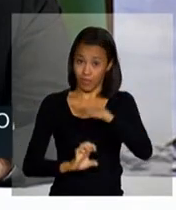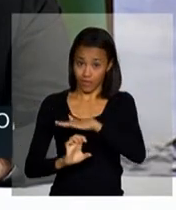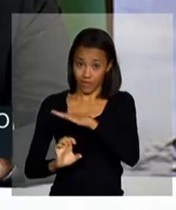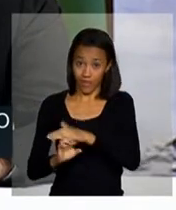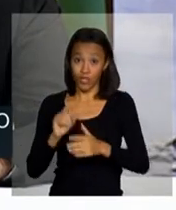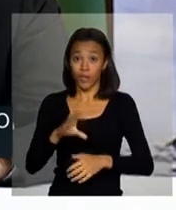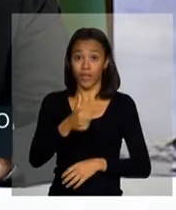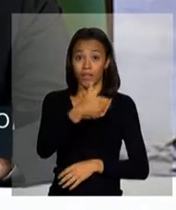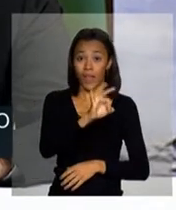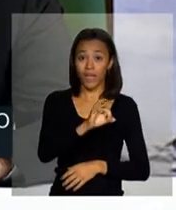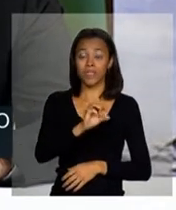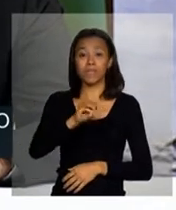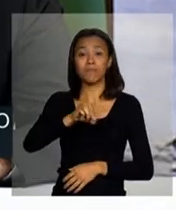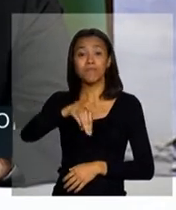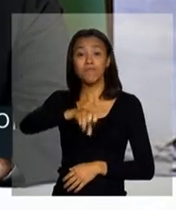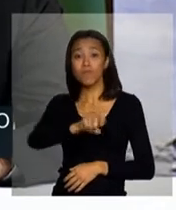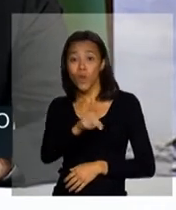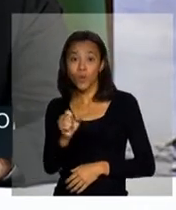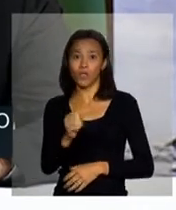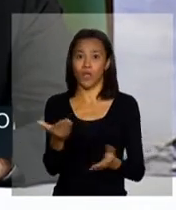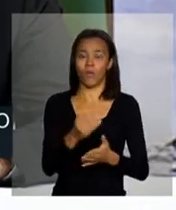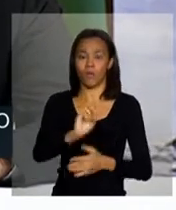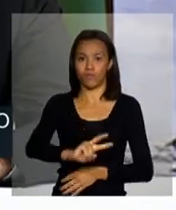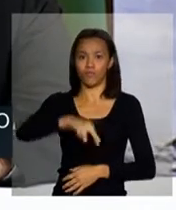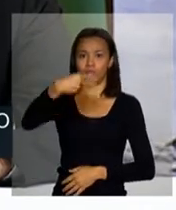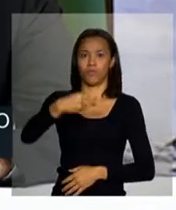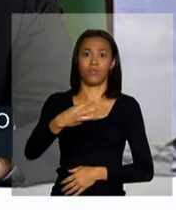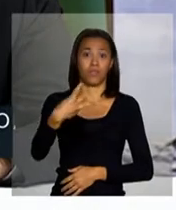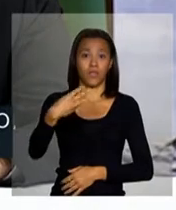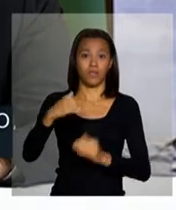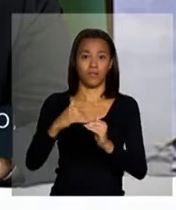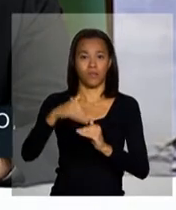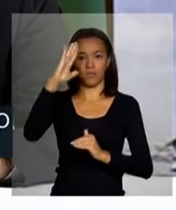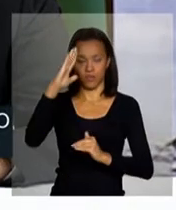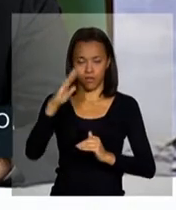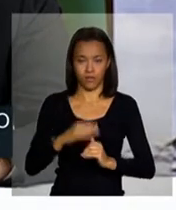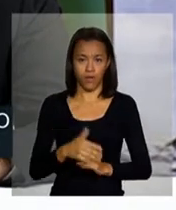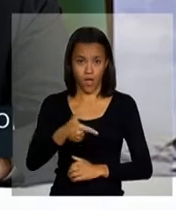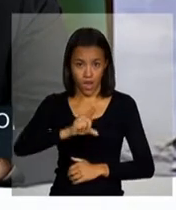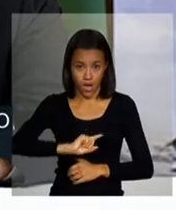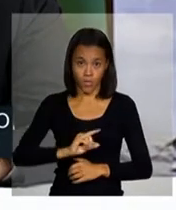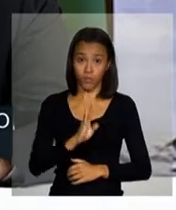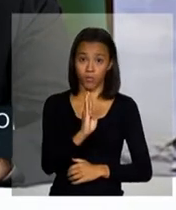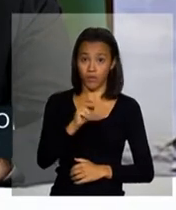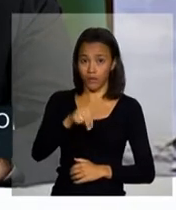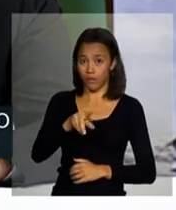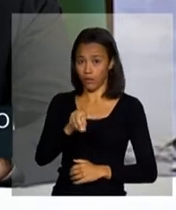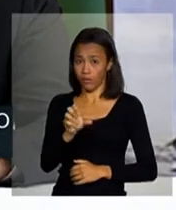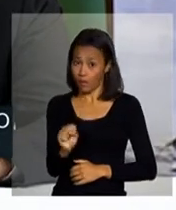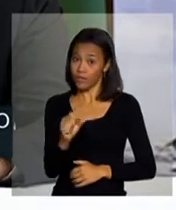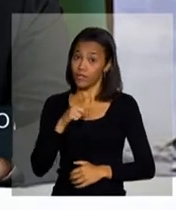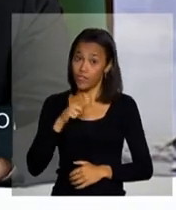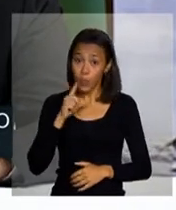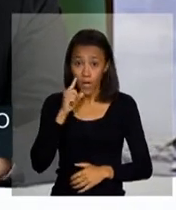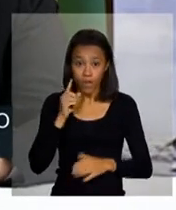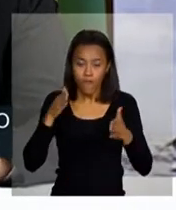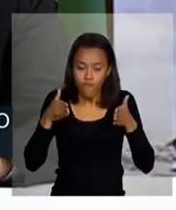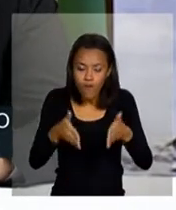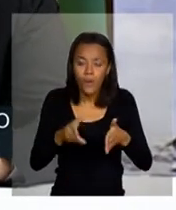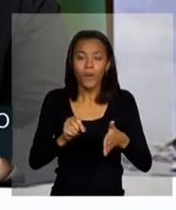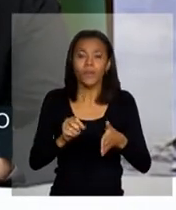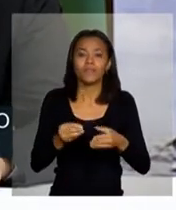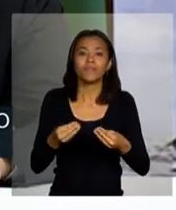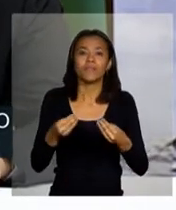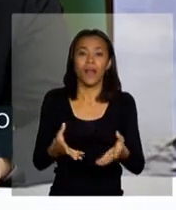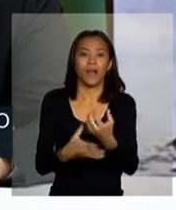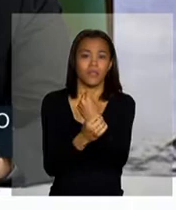de 10 milhões para cima, passou para ser de 3 para cima. Antes, o BNDES tinha como foco a